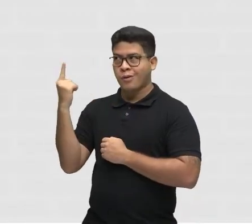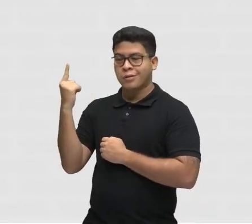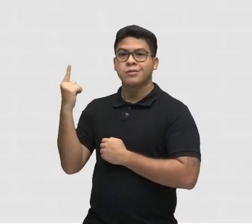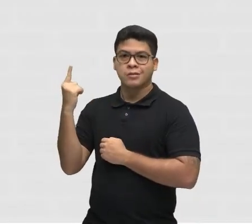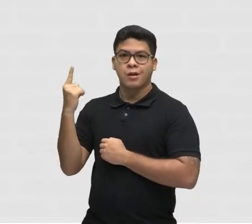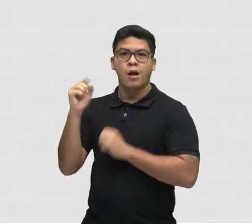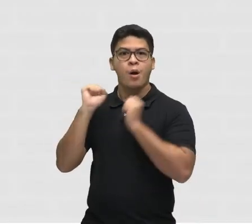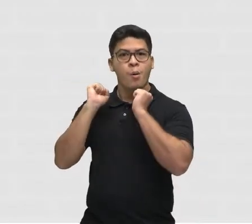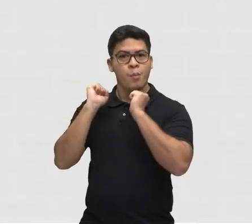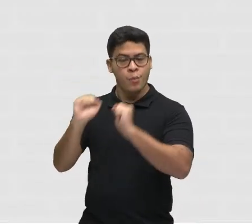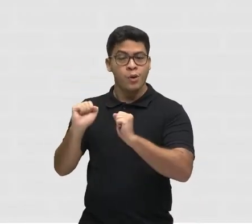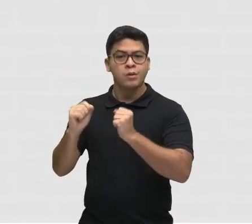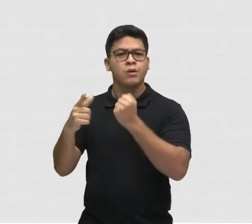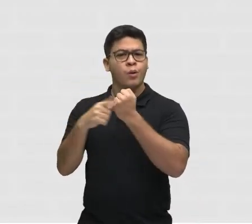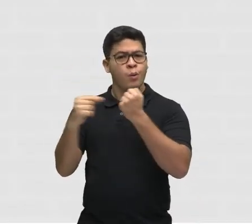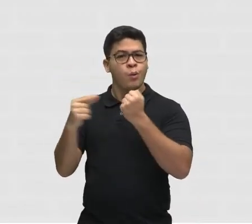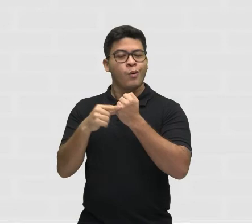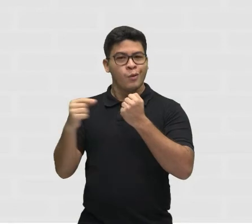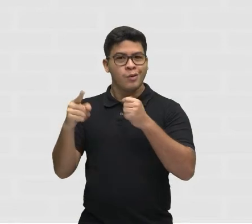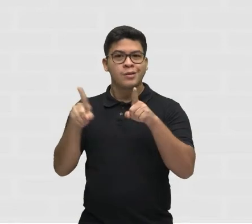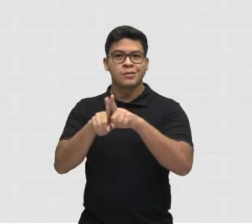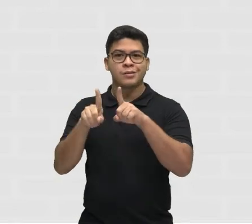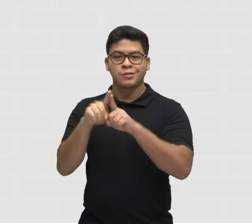psicossocial@seduc.net ou para o nosso WhatsApp, o